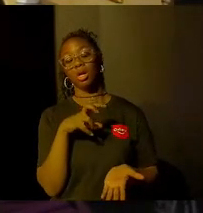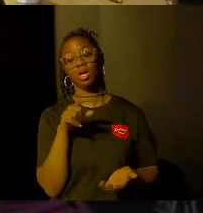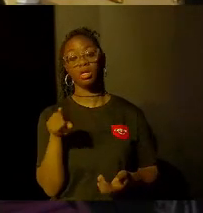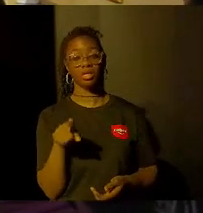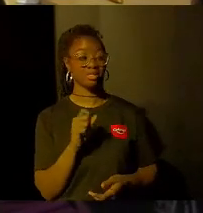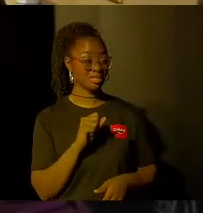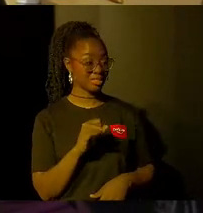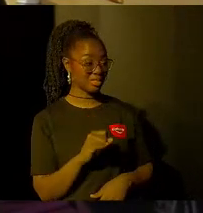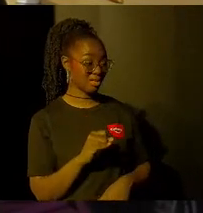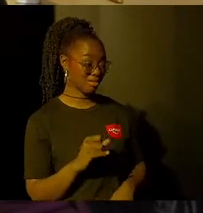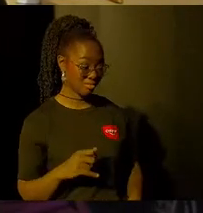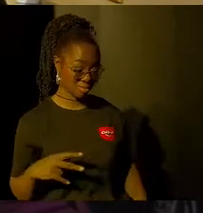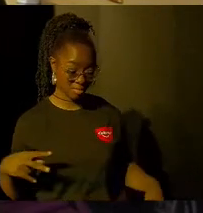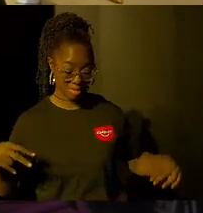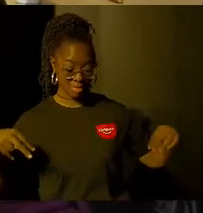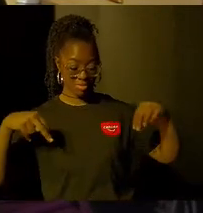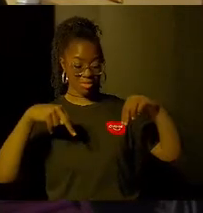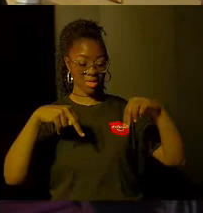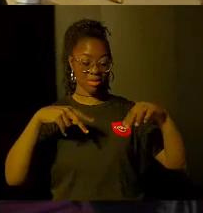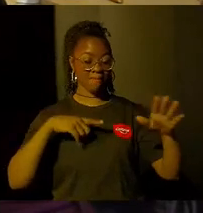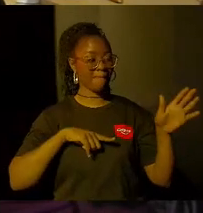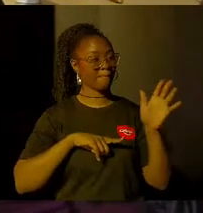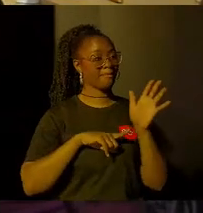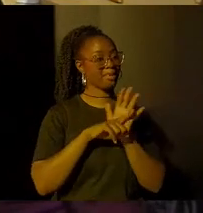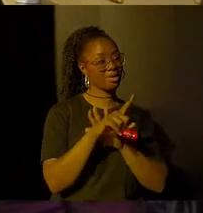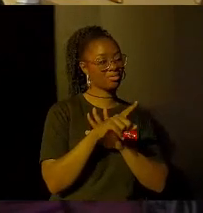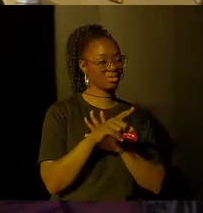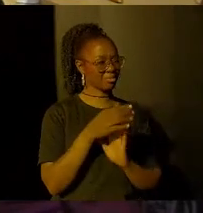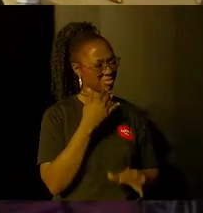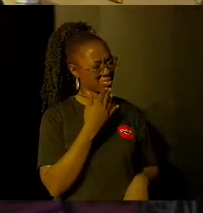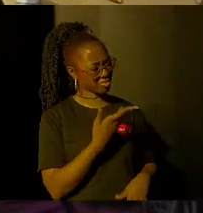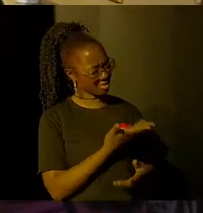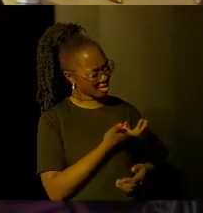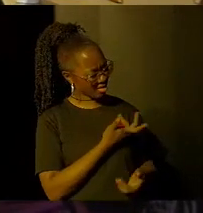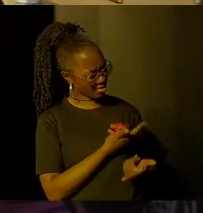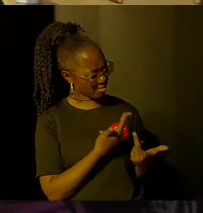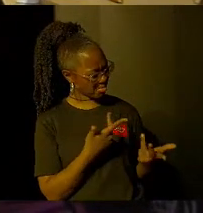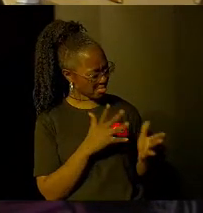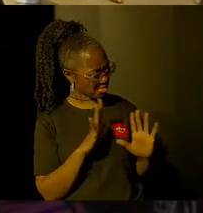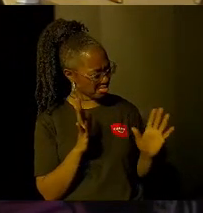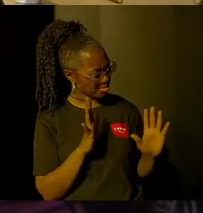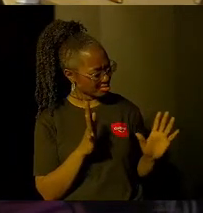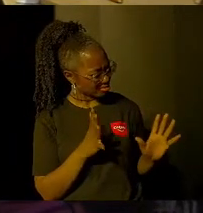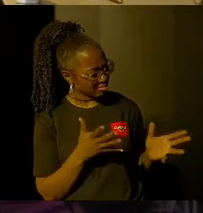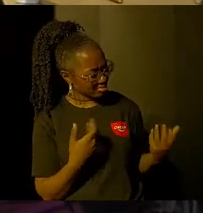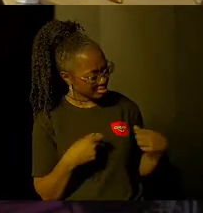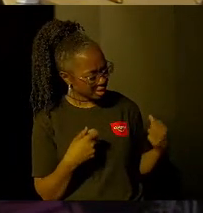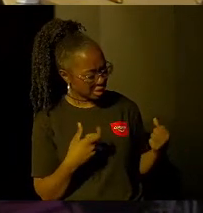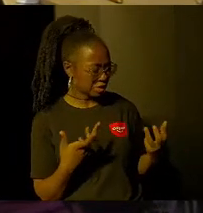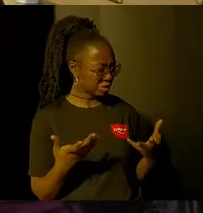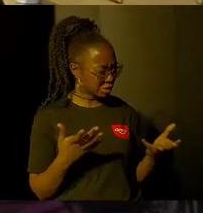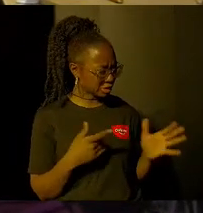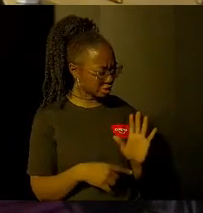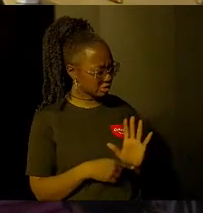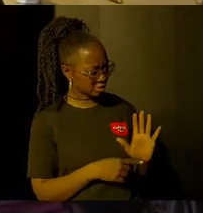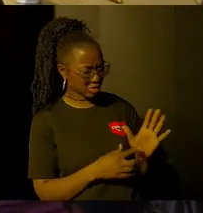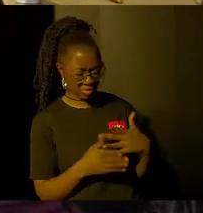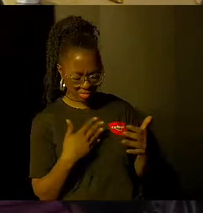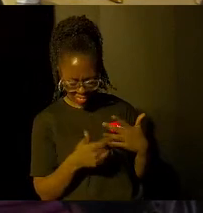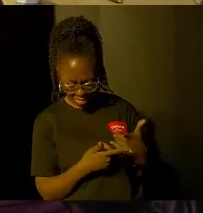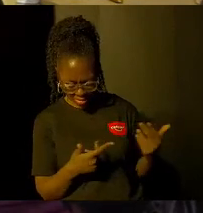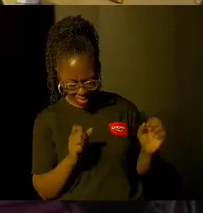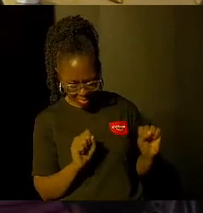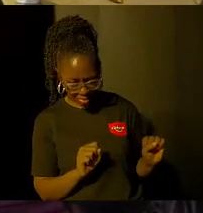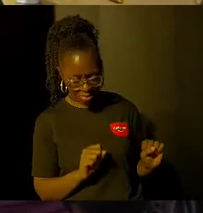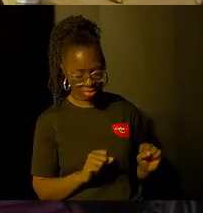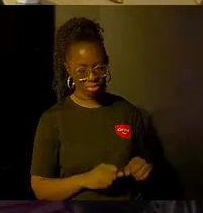e fizesse sombra ou então se perguntassem a ele se tinha algum pedido que queria fazer se desejava alguma coisa pode pedir o que quiser